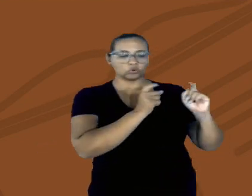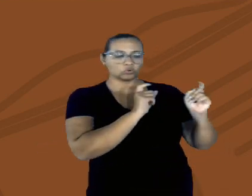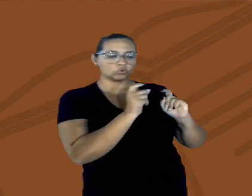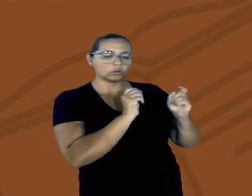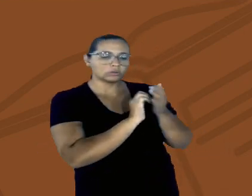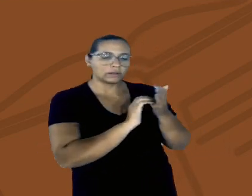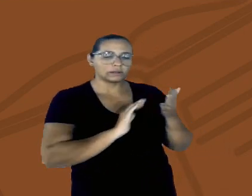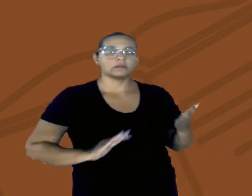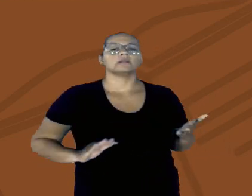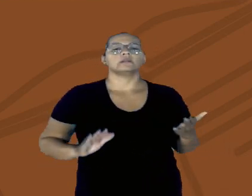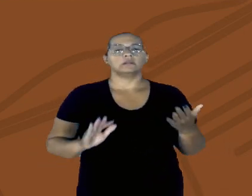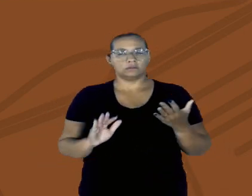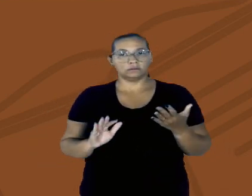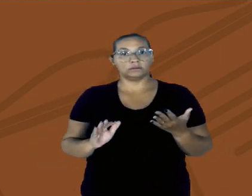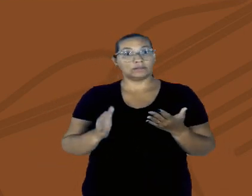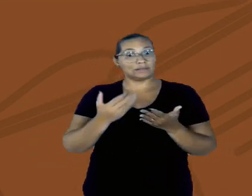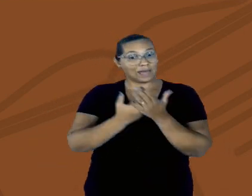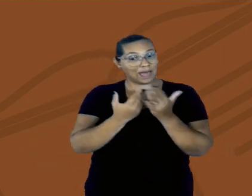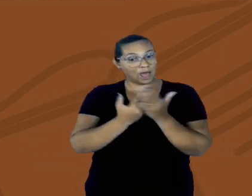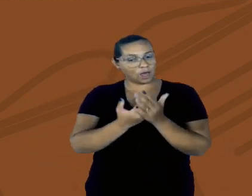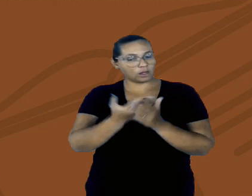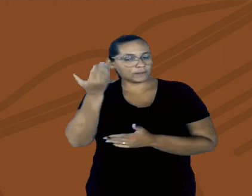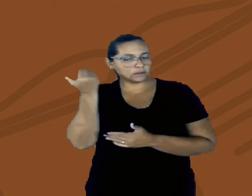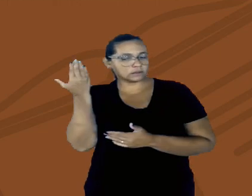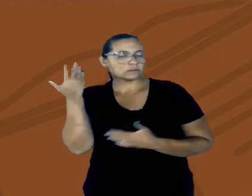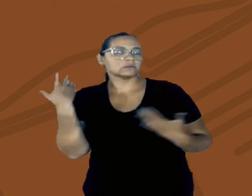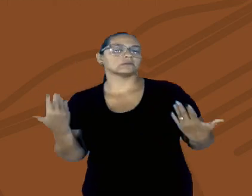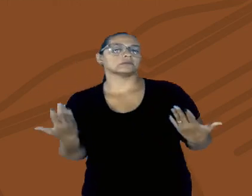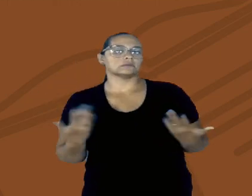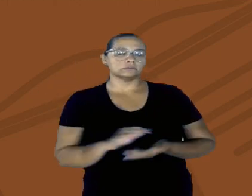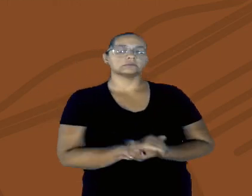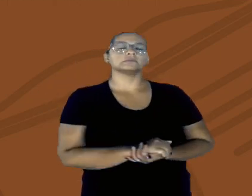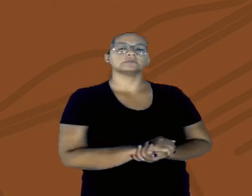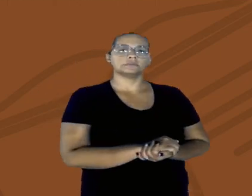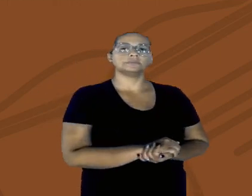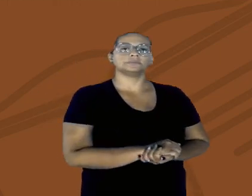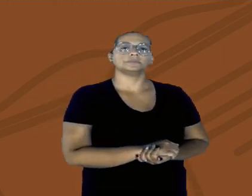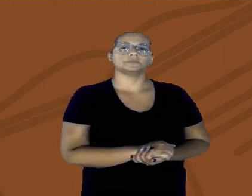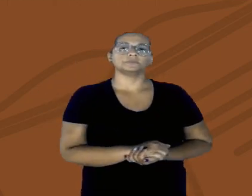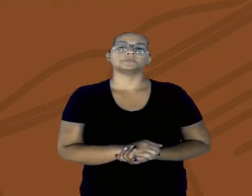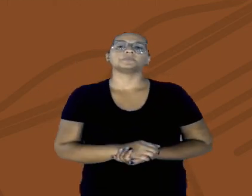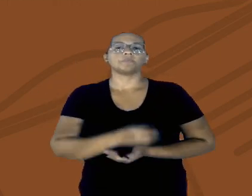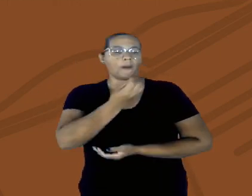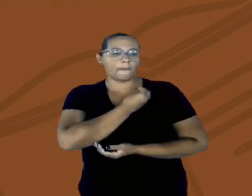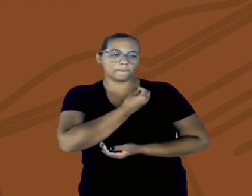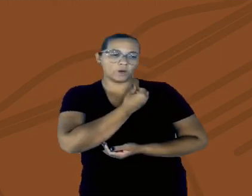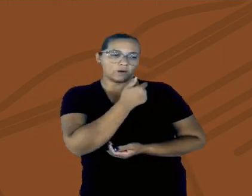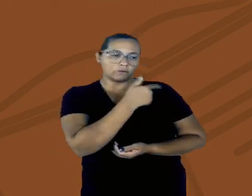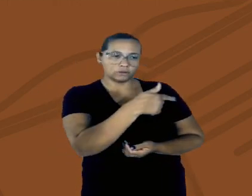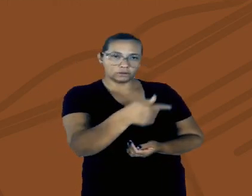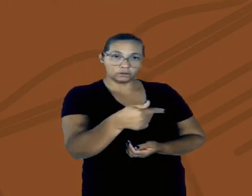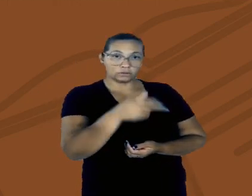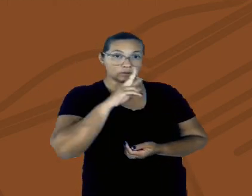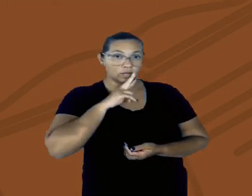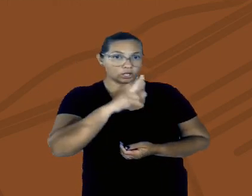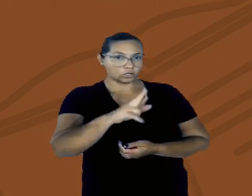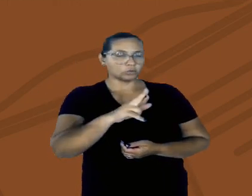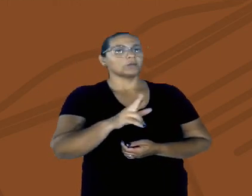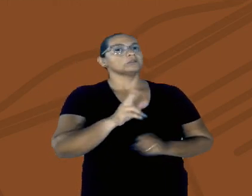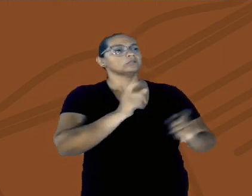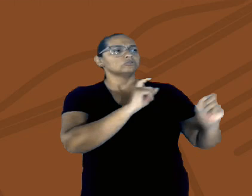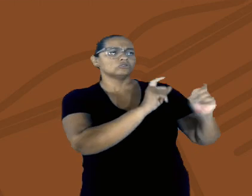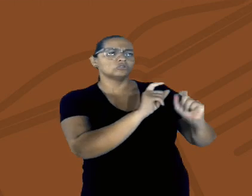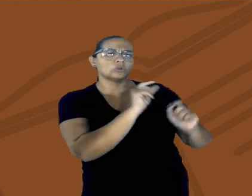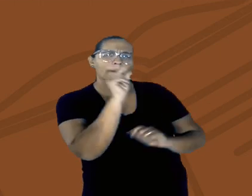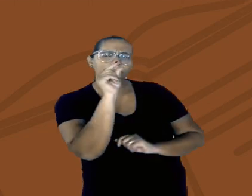das atividades anteriores, das atividades da aula 27, trazendo aqui as respostas e discutindo